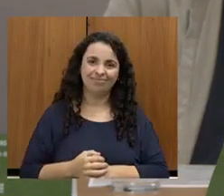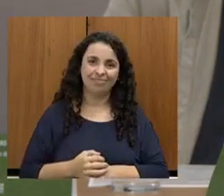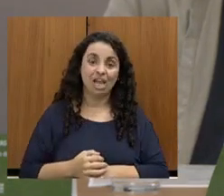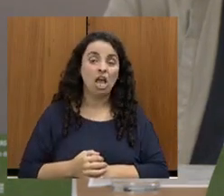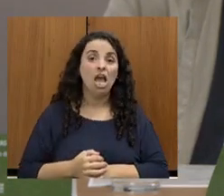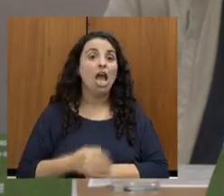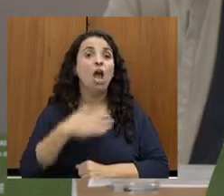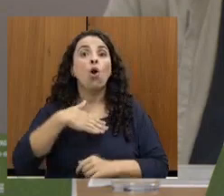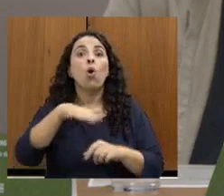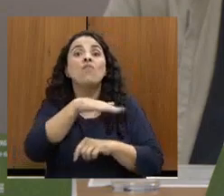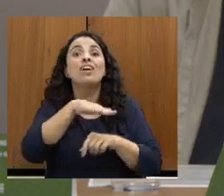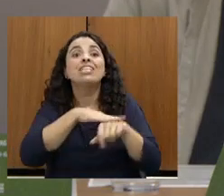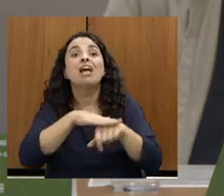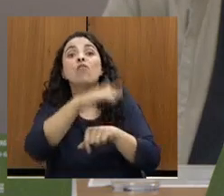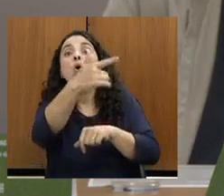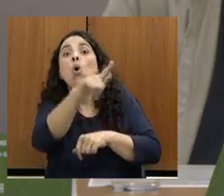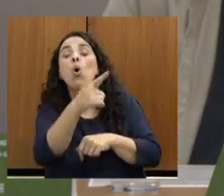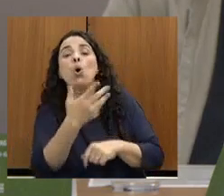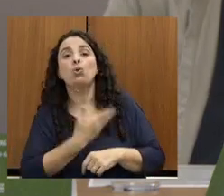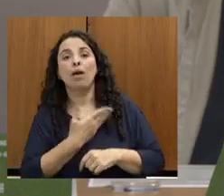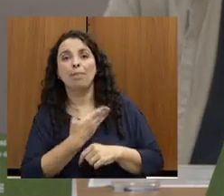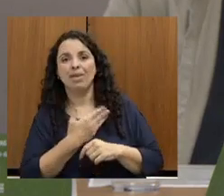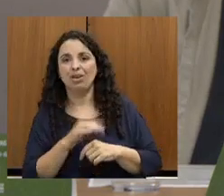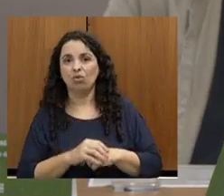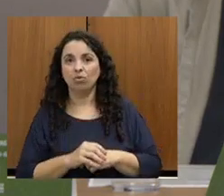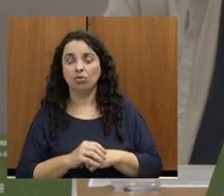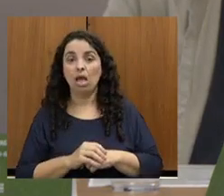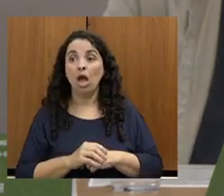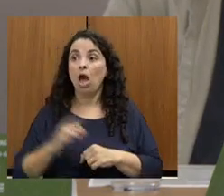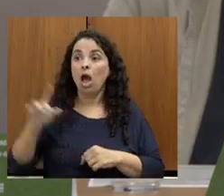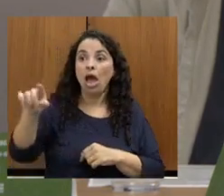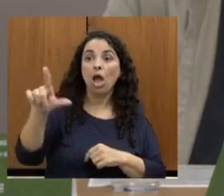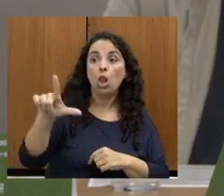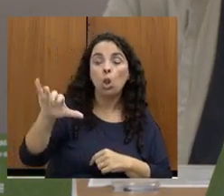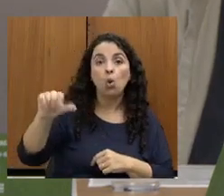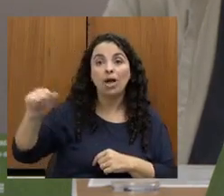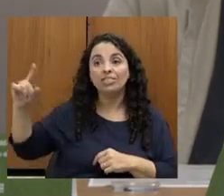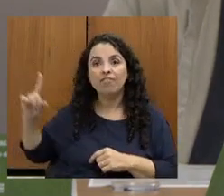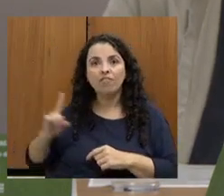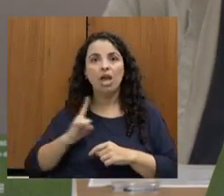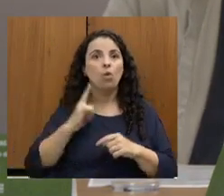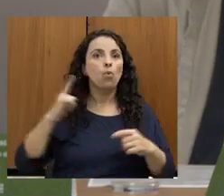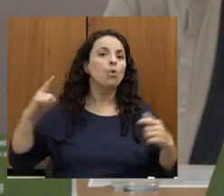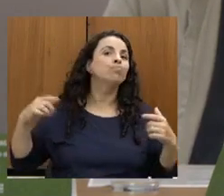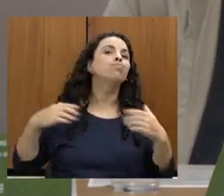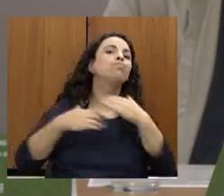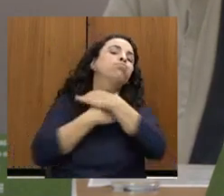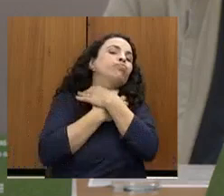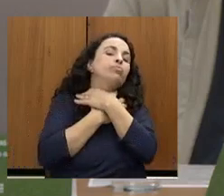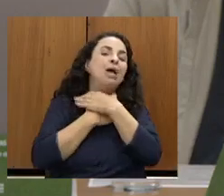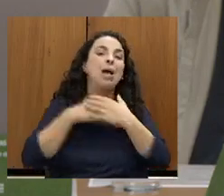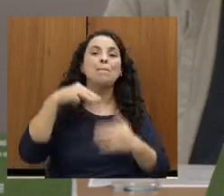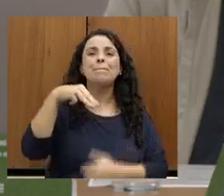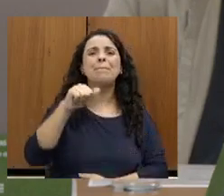agressão aconteceu como um golpe de mata-leão. Mata-leão ensinado na educação física.